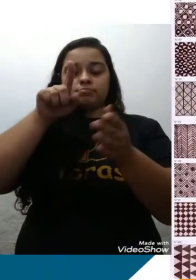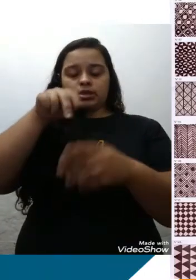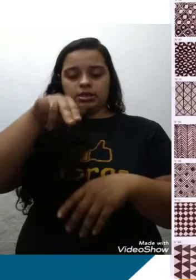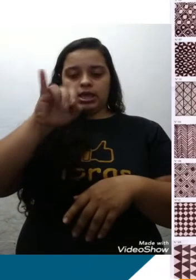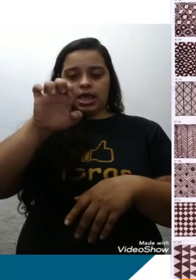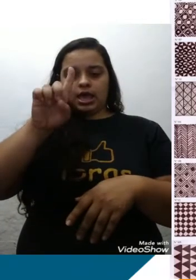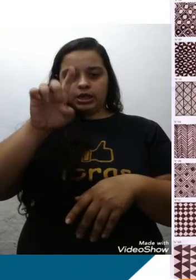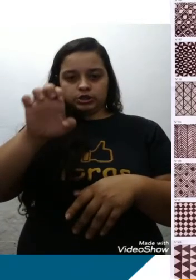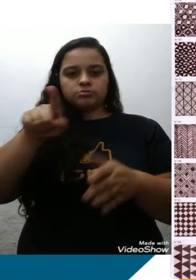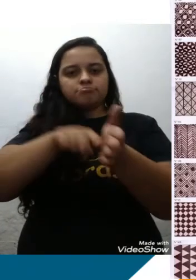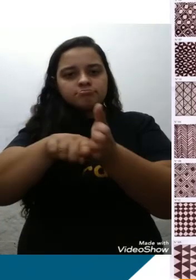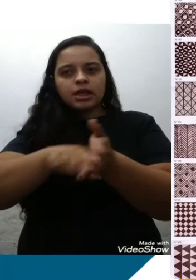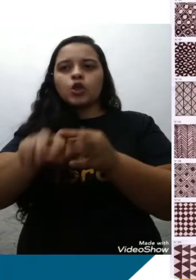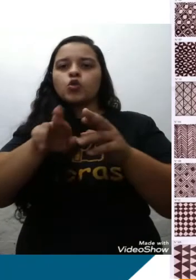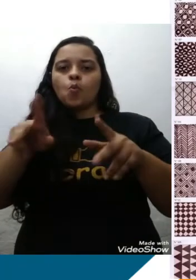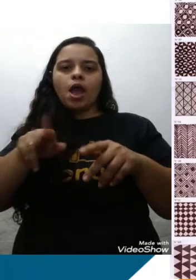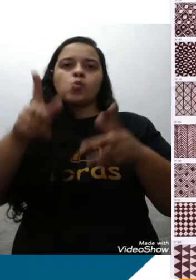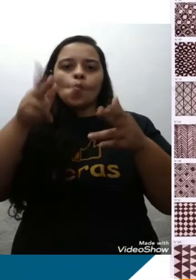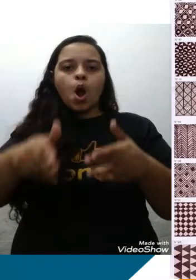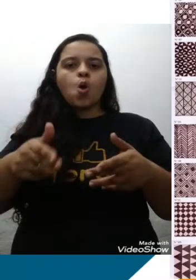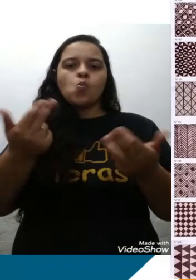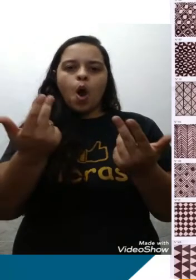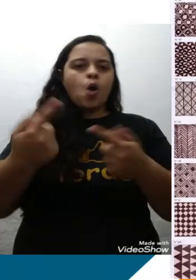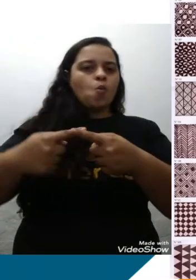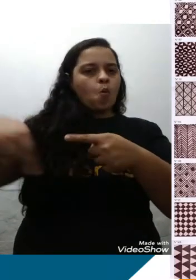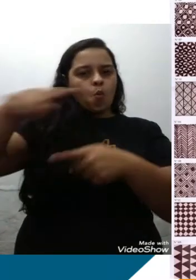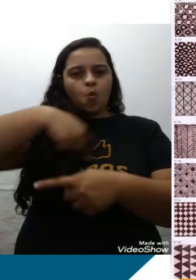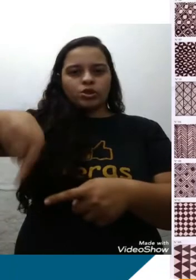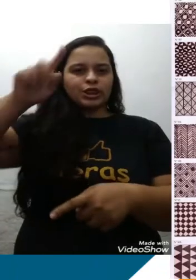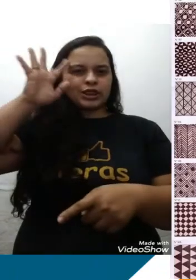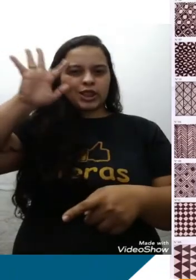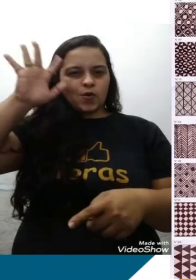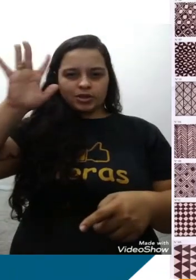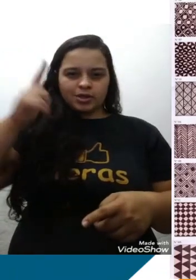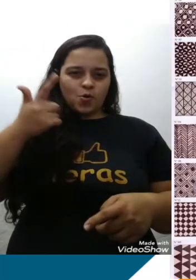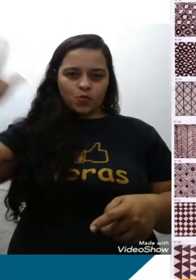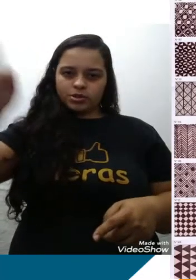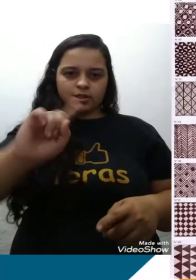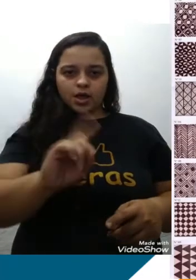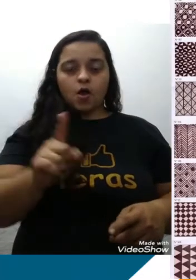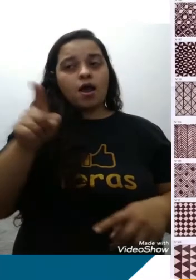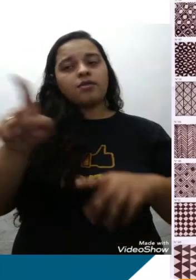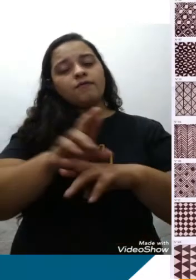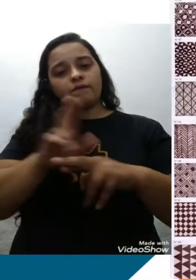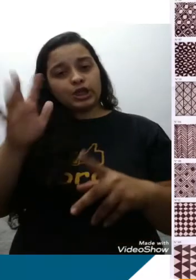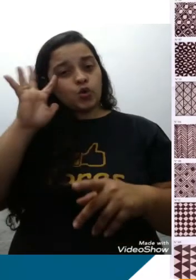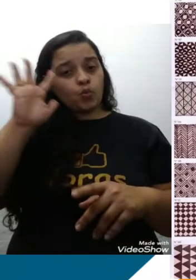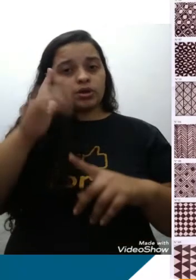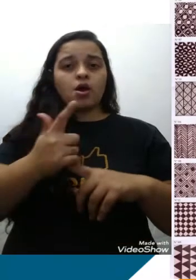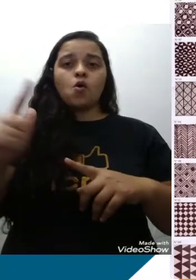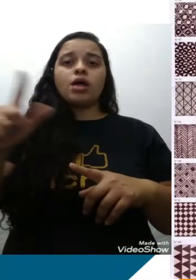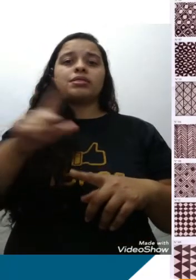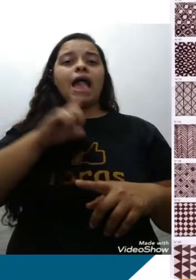as outras, mas já há indícios sim de que é possível ter ocorrido essa migração antes